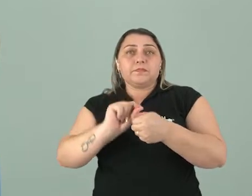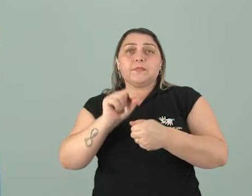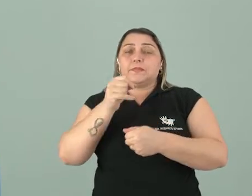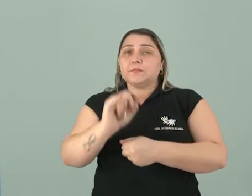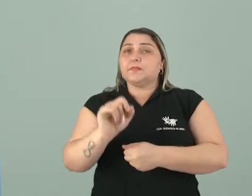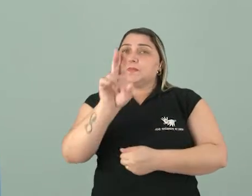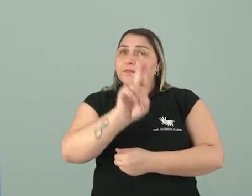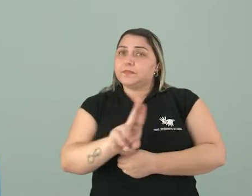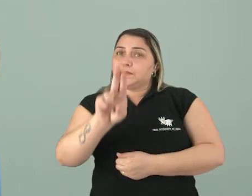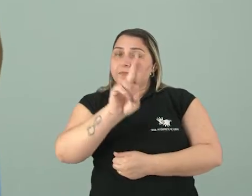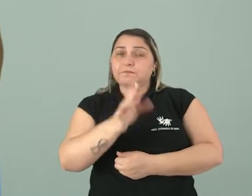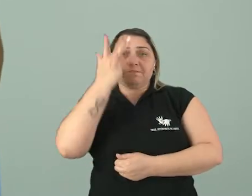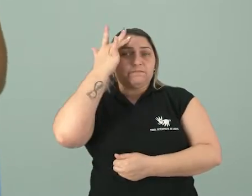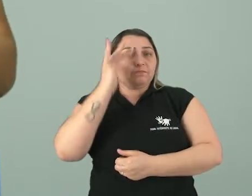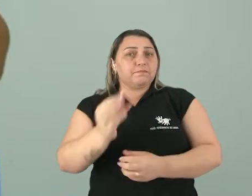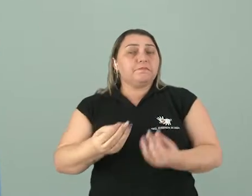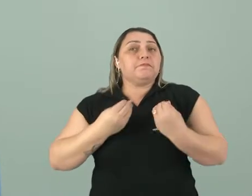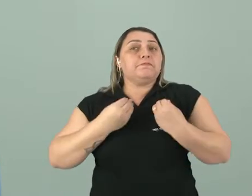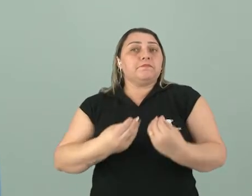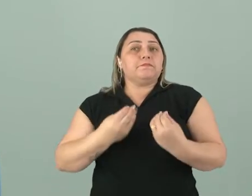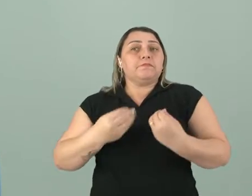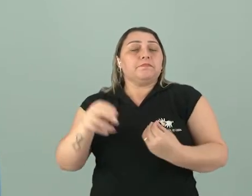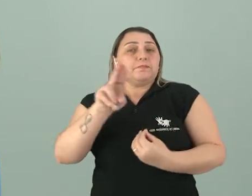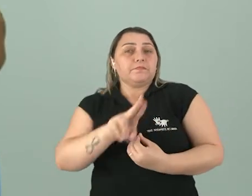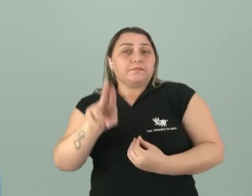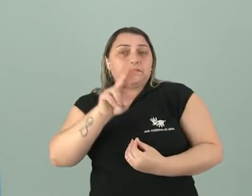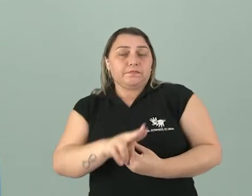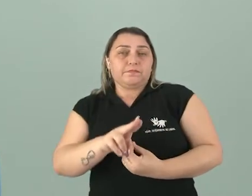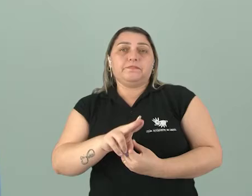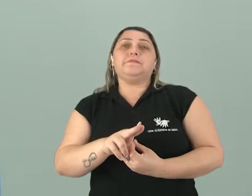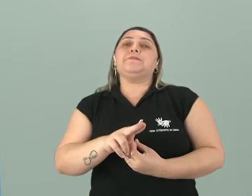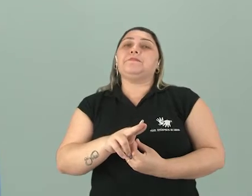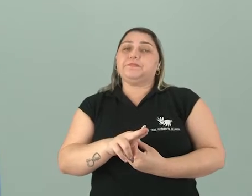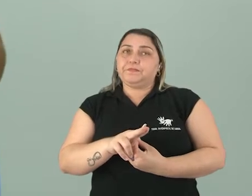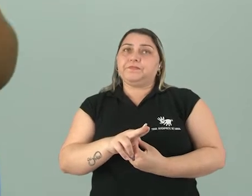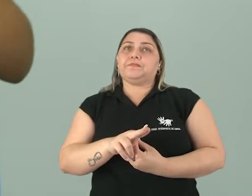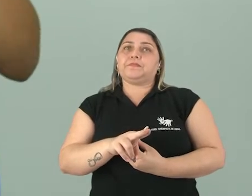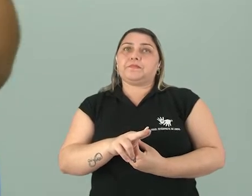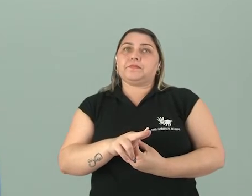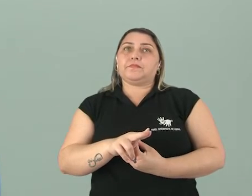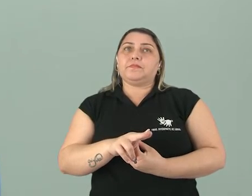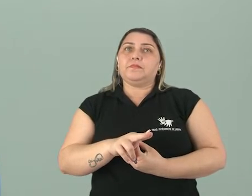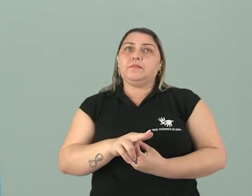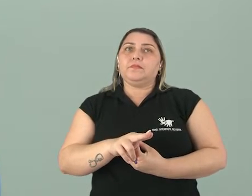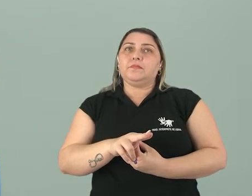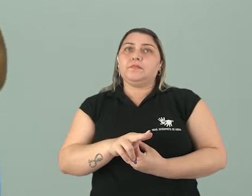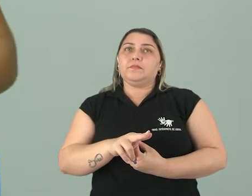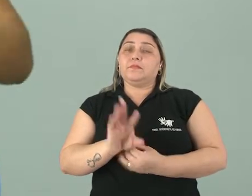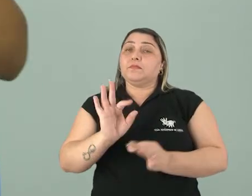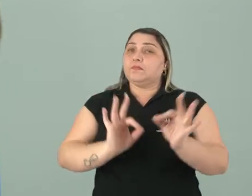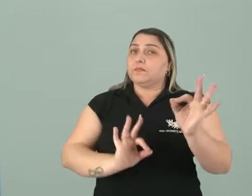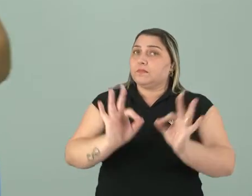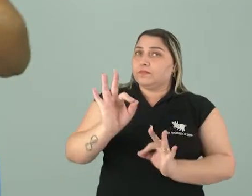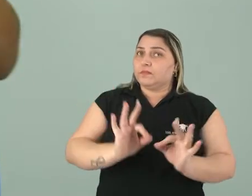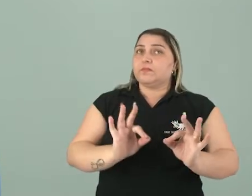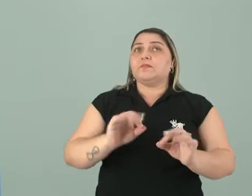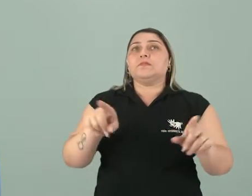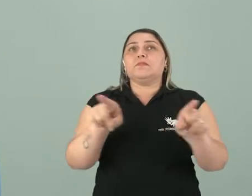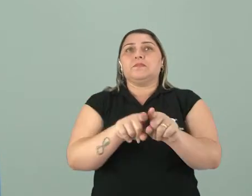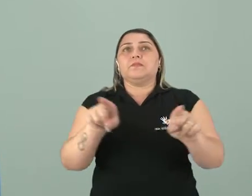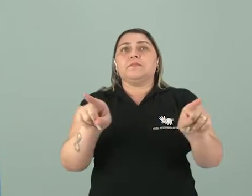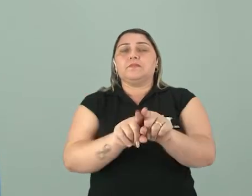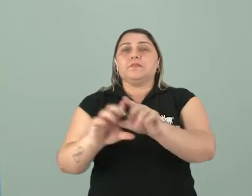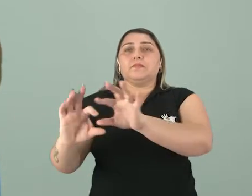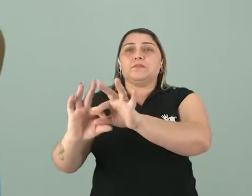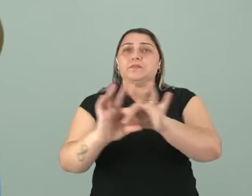você utilizar de uma maneira inadequada, vai comprometer não só a organização, como a